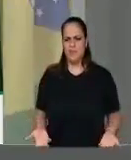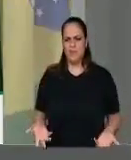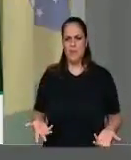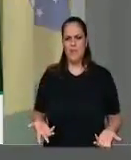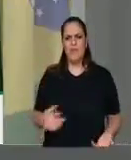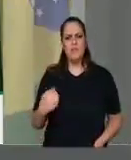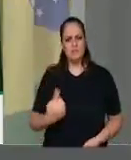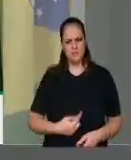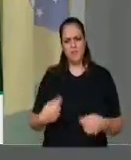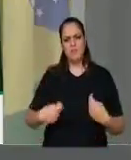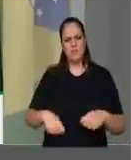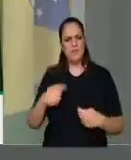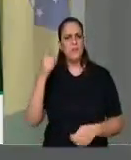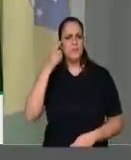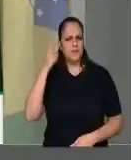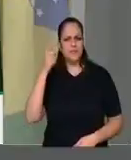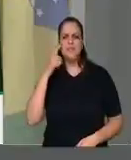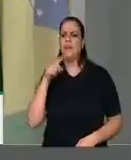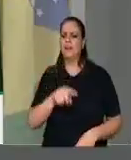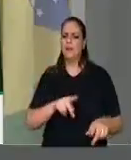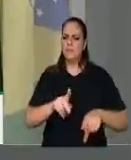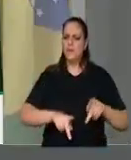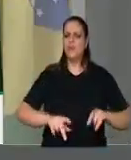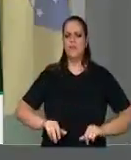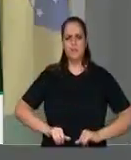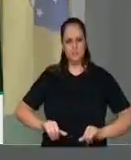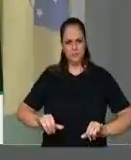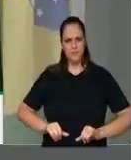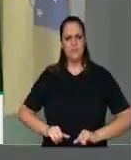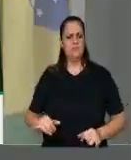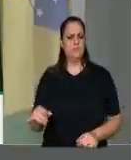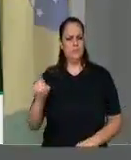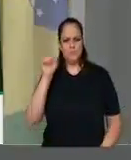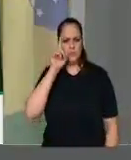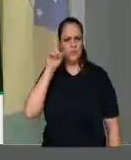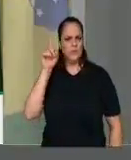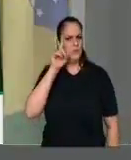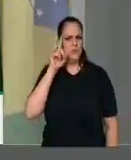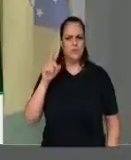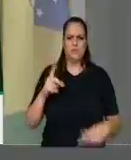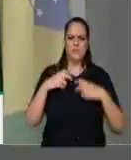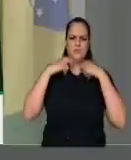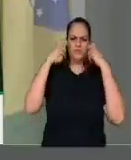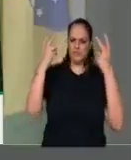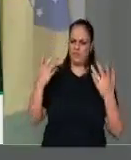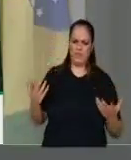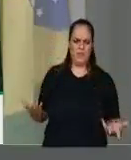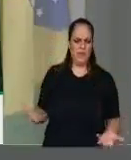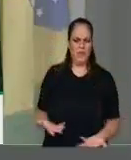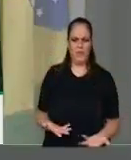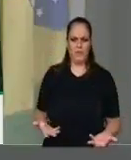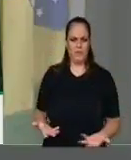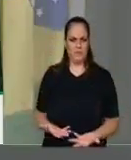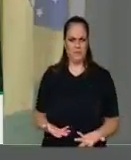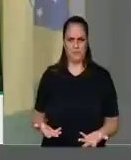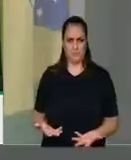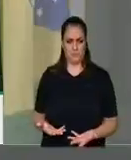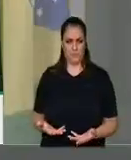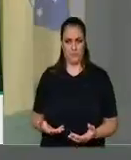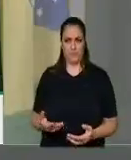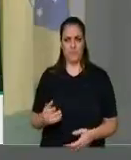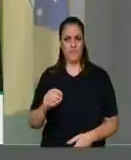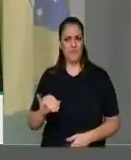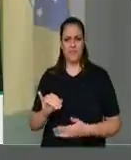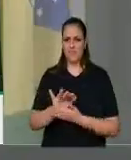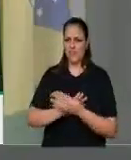povo brasileiro que está sofrido que está sendo achincalhado dia após dia Com todas essas situações ou Nós não sabemos mais o que fazer